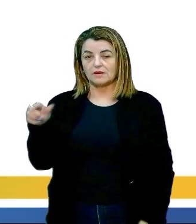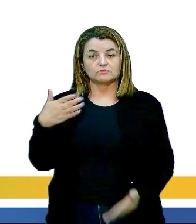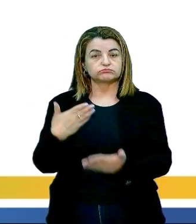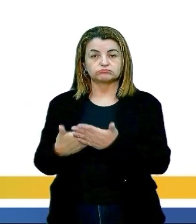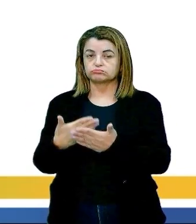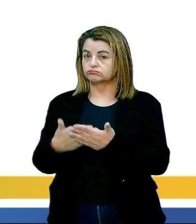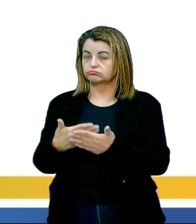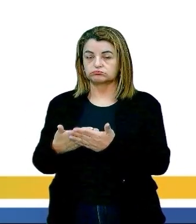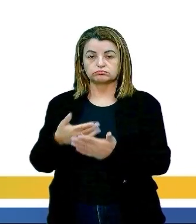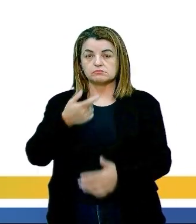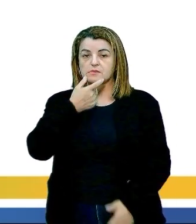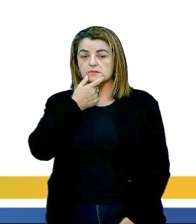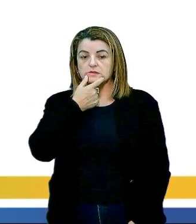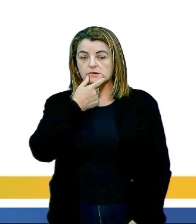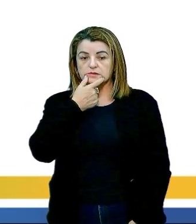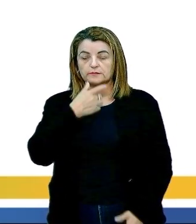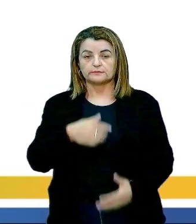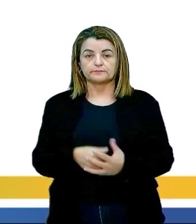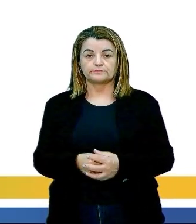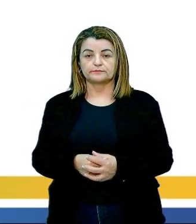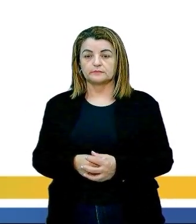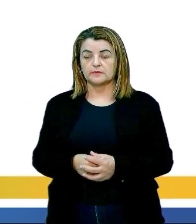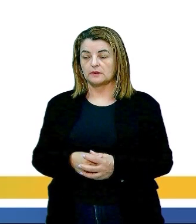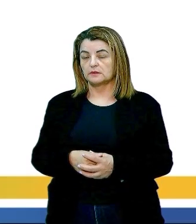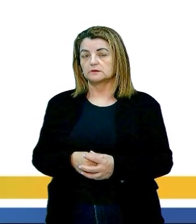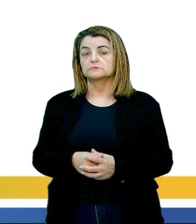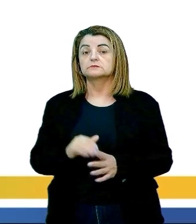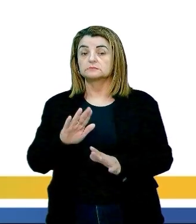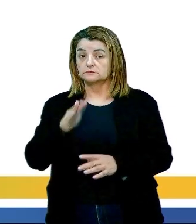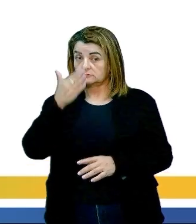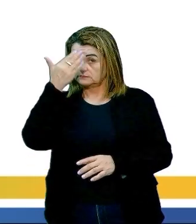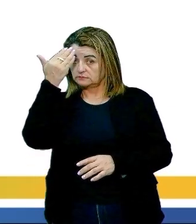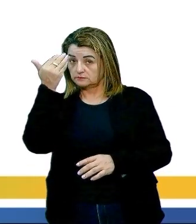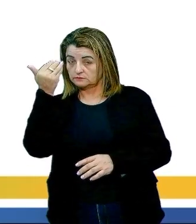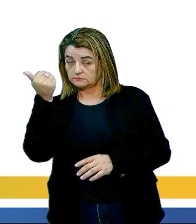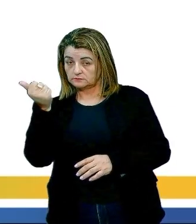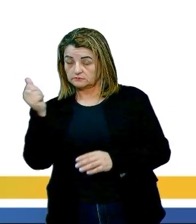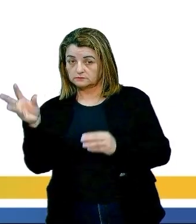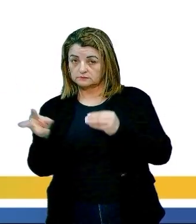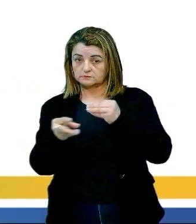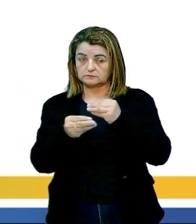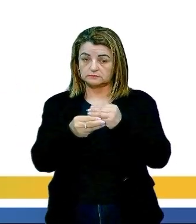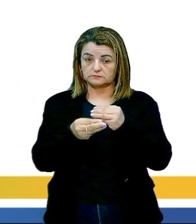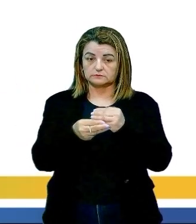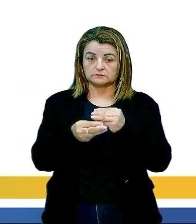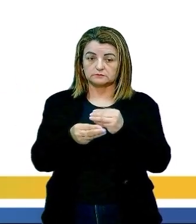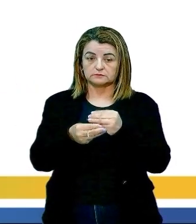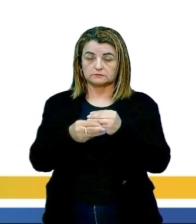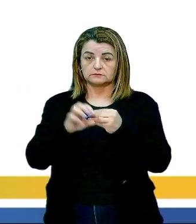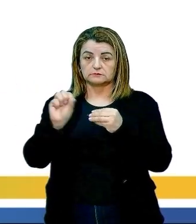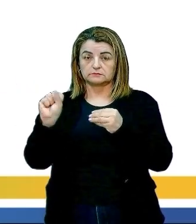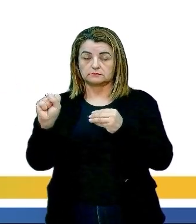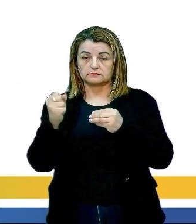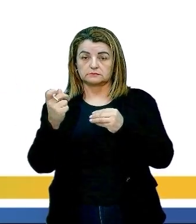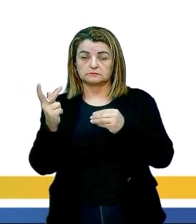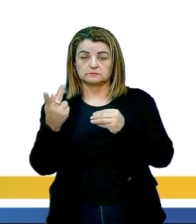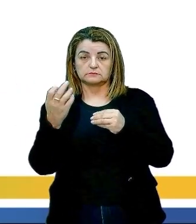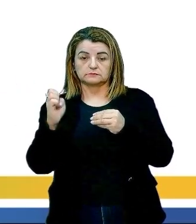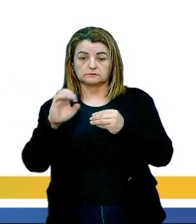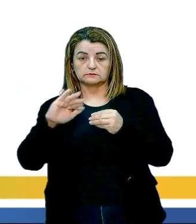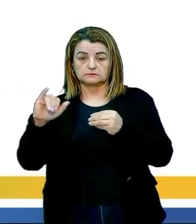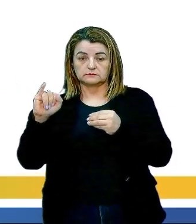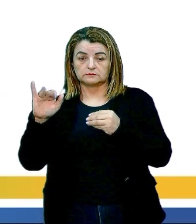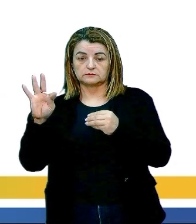estuda inglês. Não esquecendo de que para formar o presente com he, she e it, acrescenta-se o S